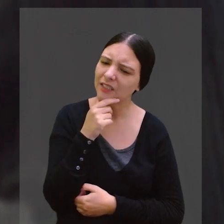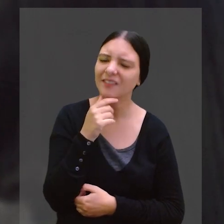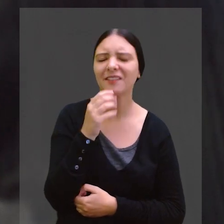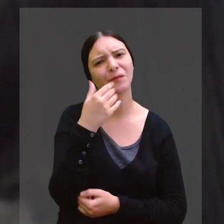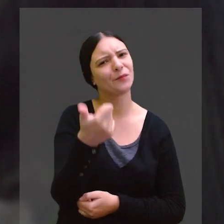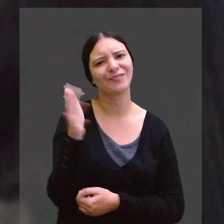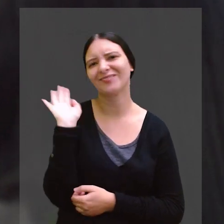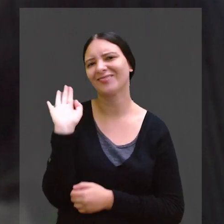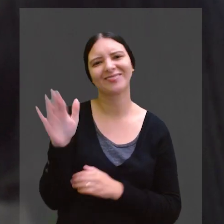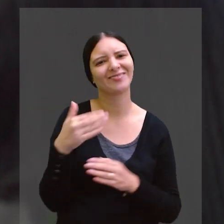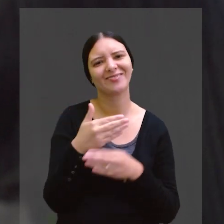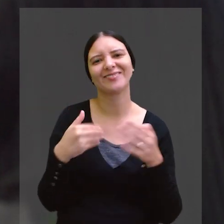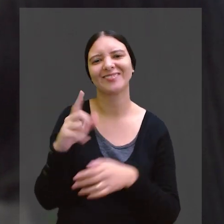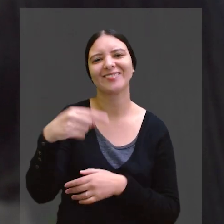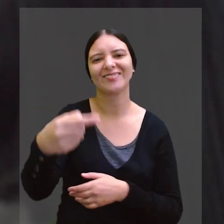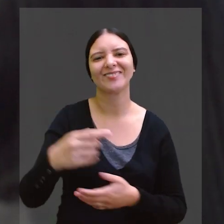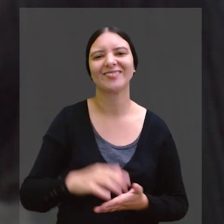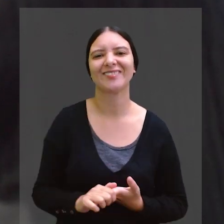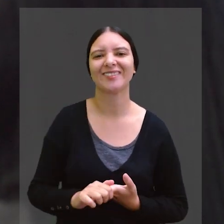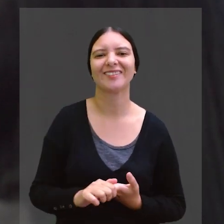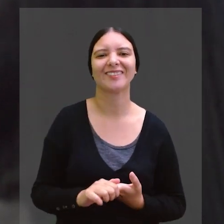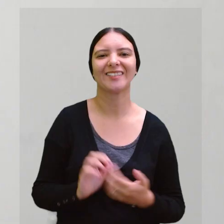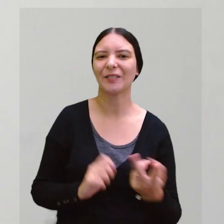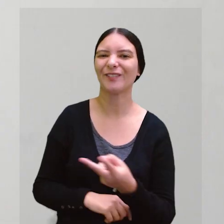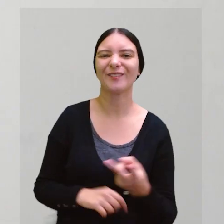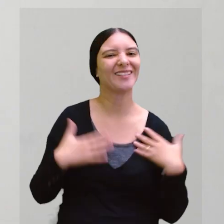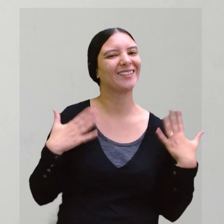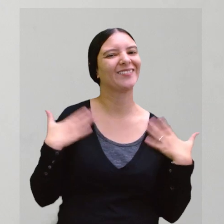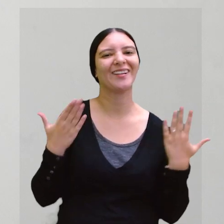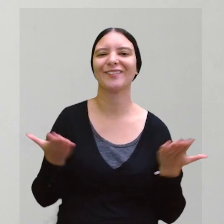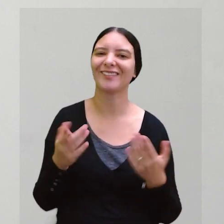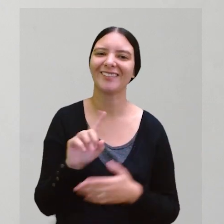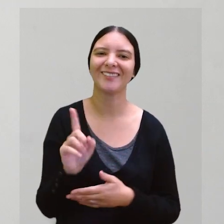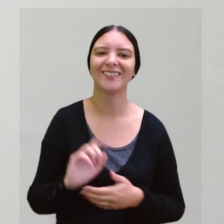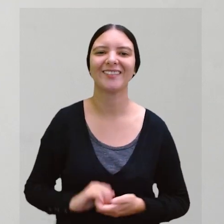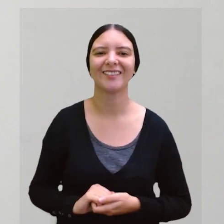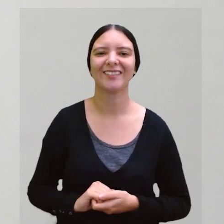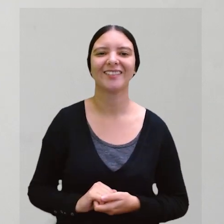Tá bom, pode passar. O pessoal do Cruzeiro e do Atlético não está muito animado hoje.